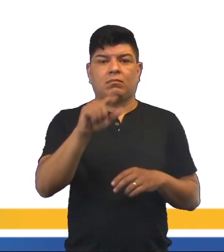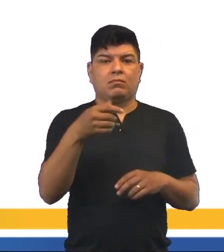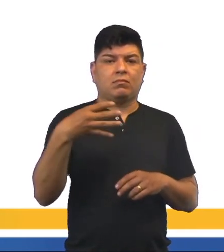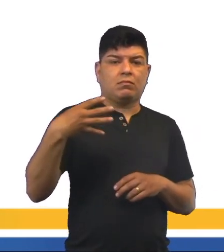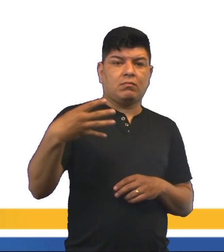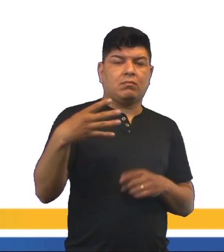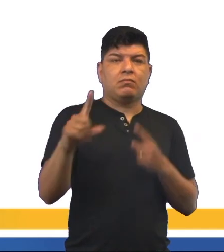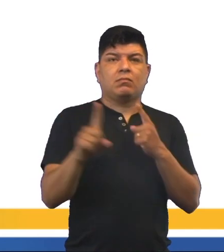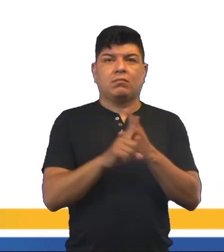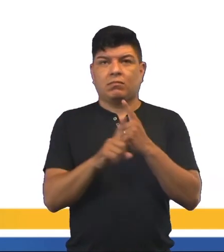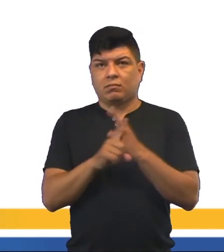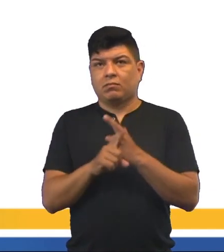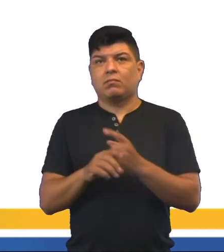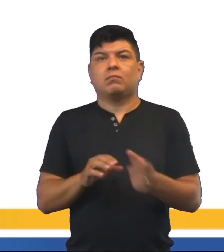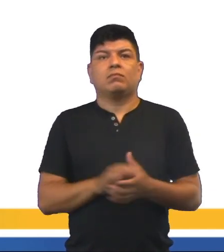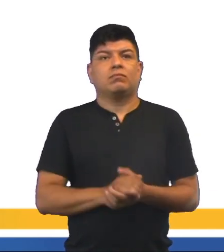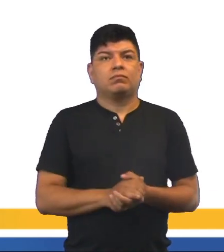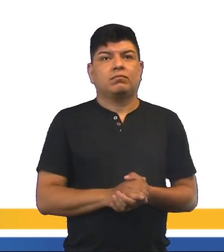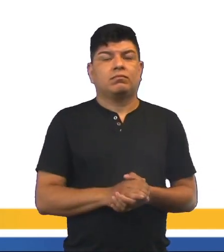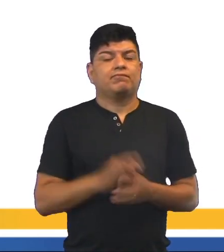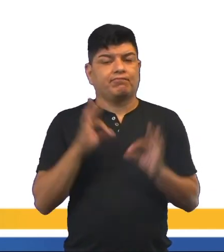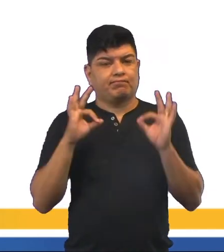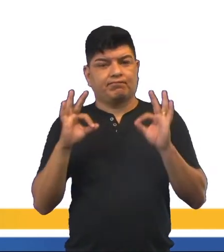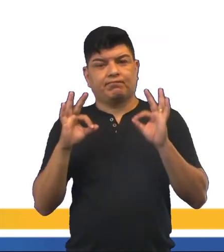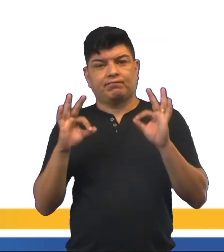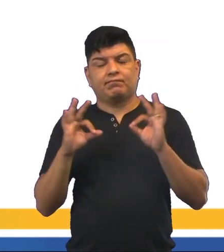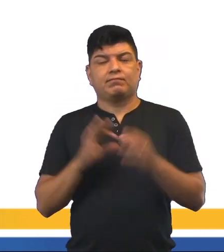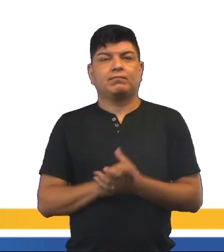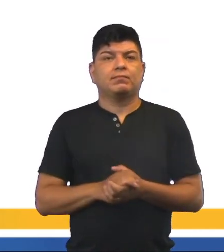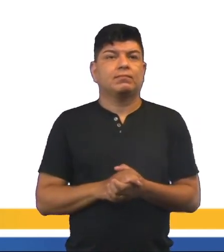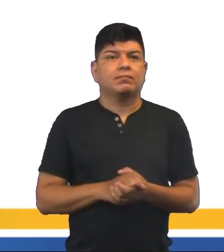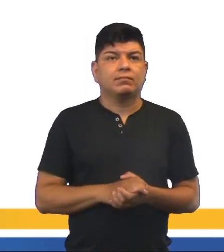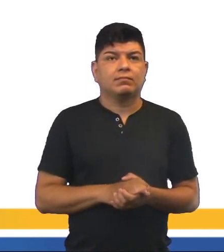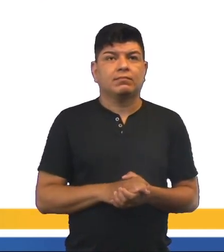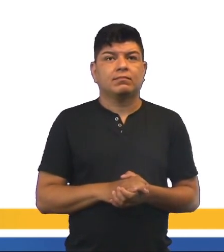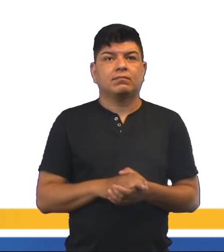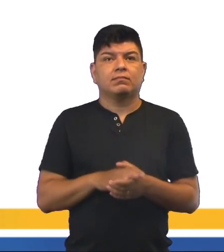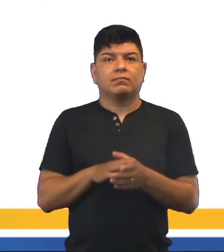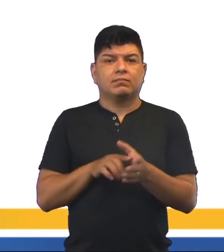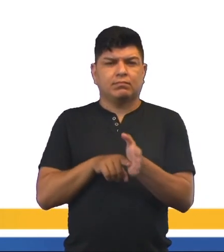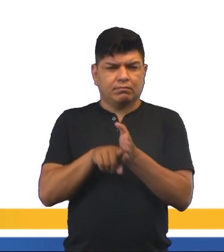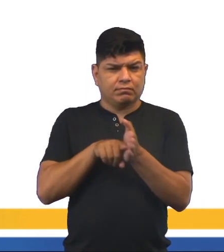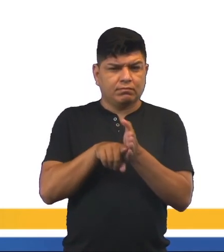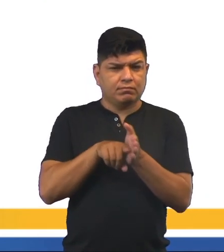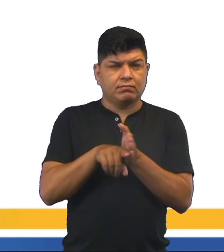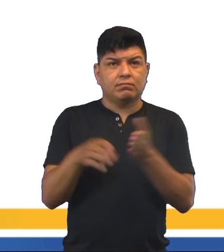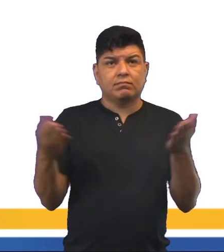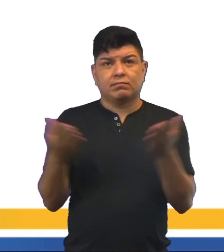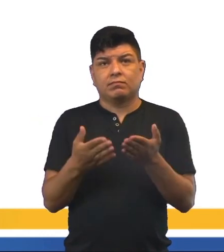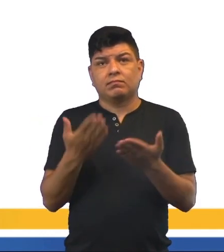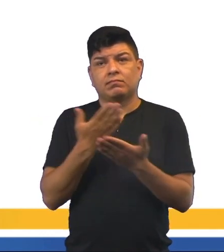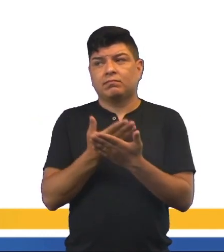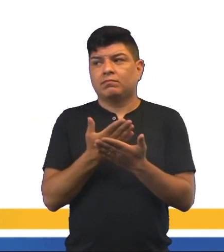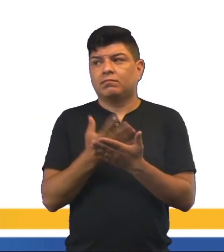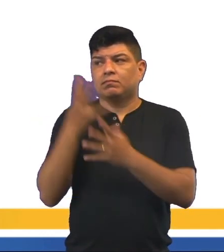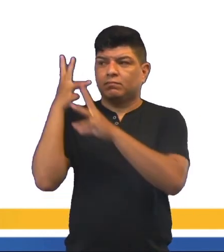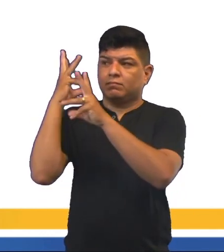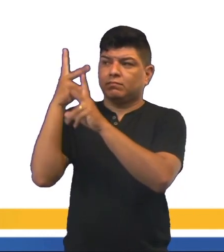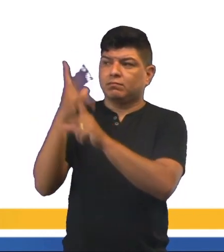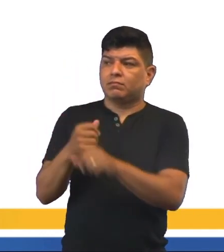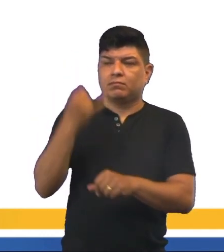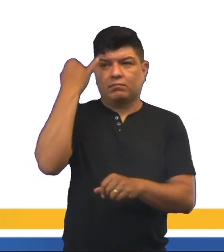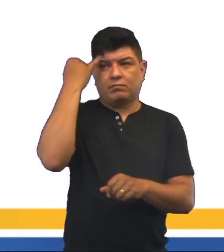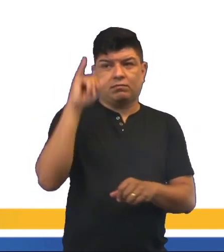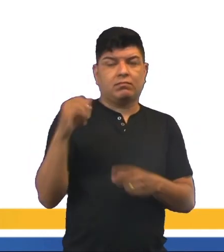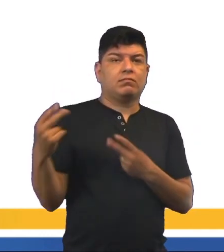Né? Então, encontramos a razão de semelhança. Top, não é mesmo? Vamos revisar? Na aula de hoje, relembramos a